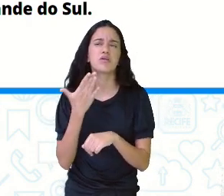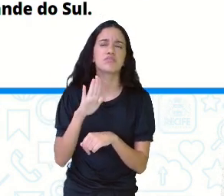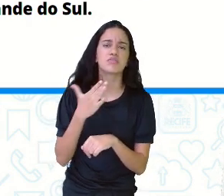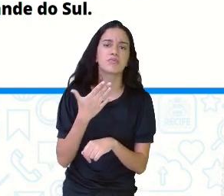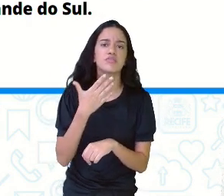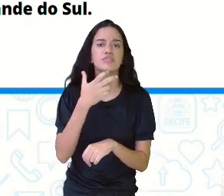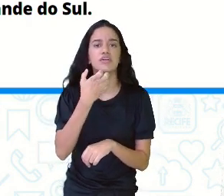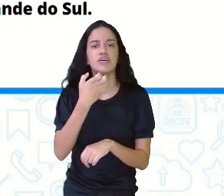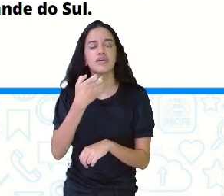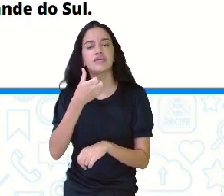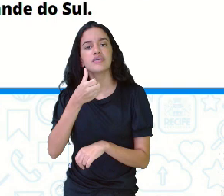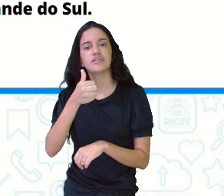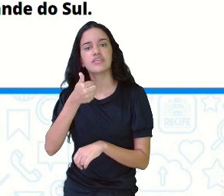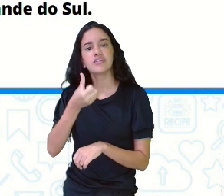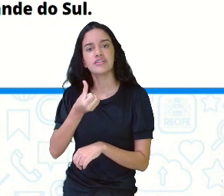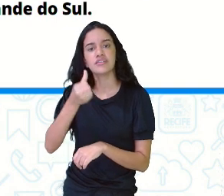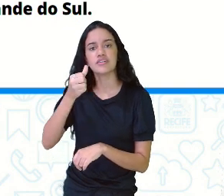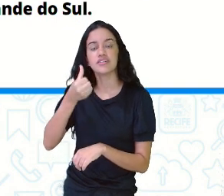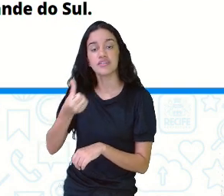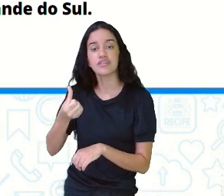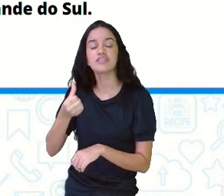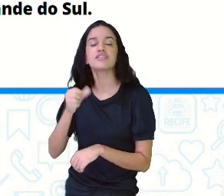aproximadamente